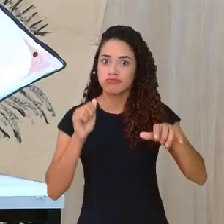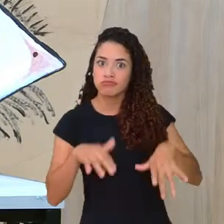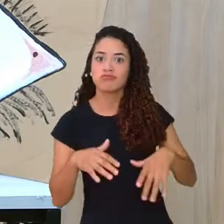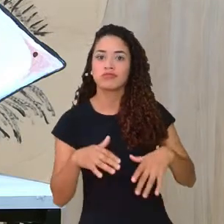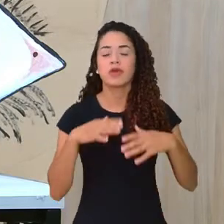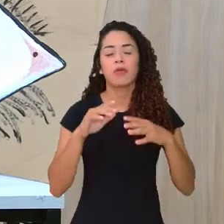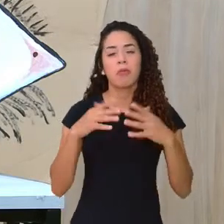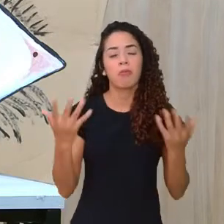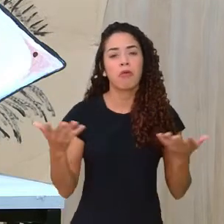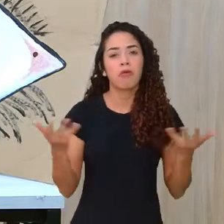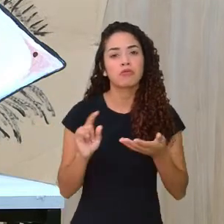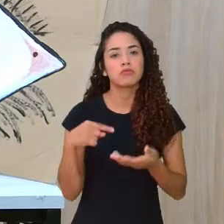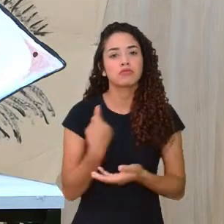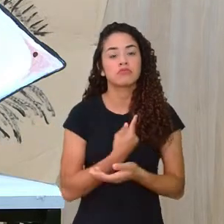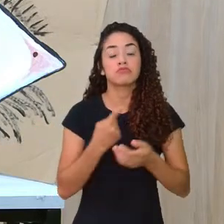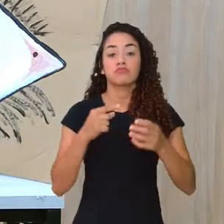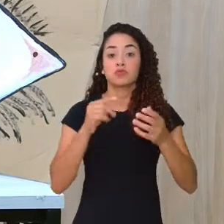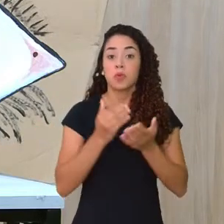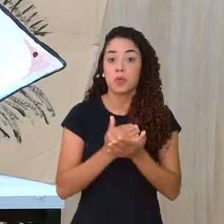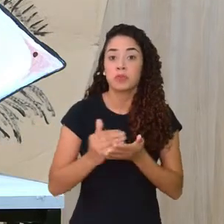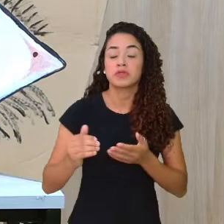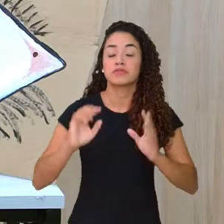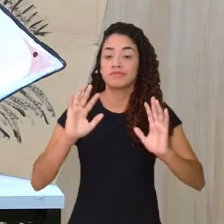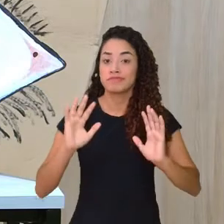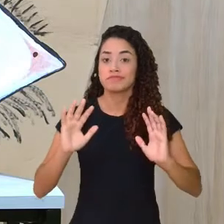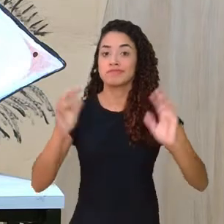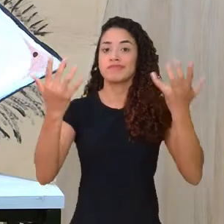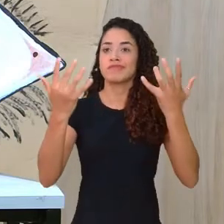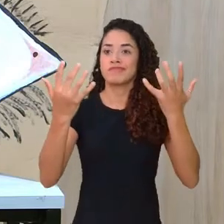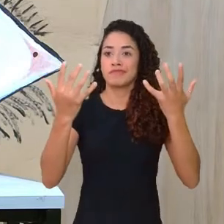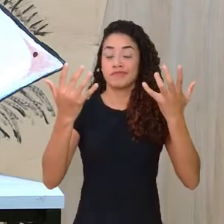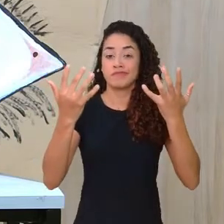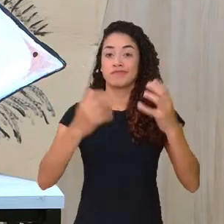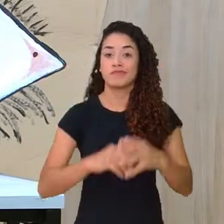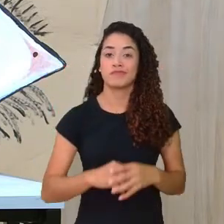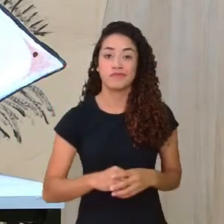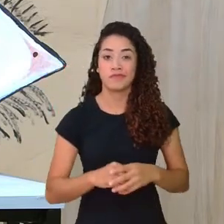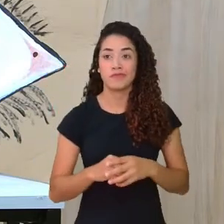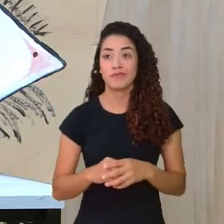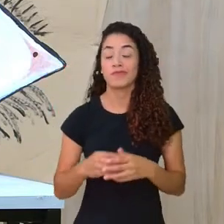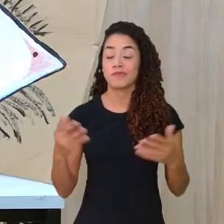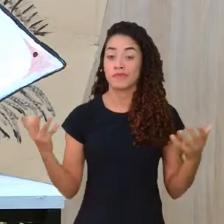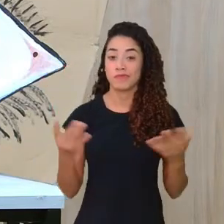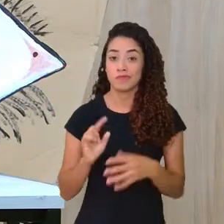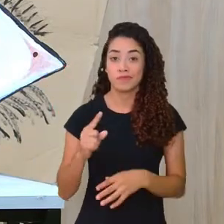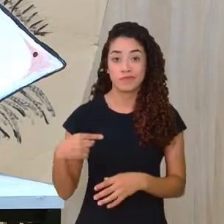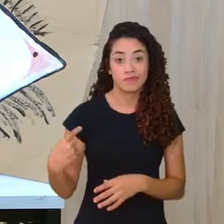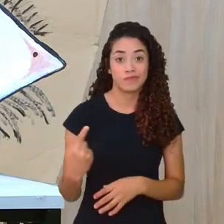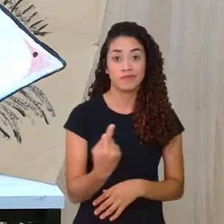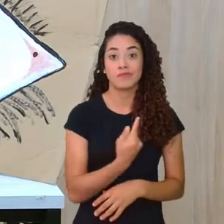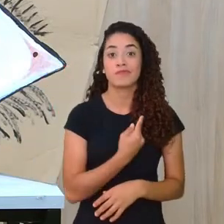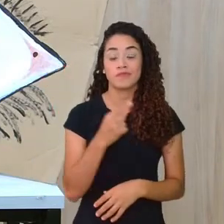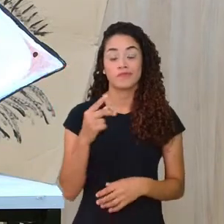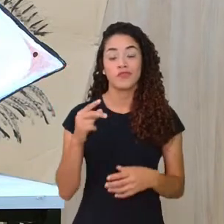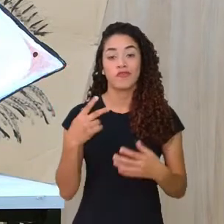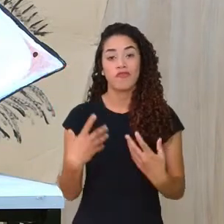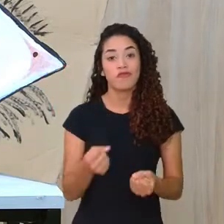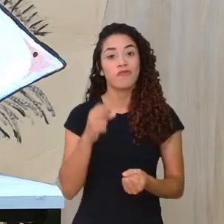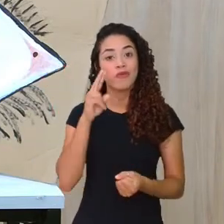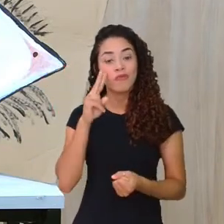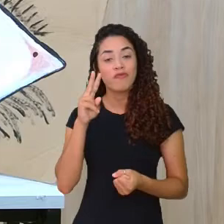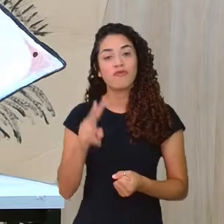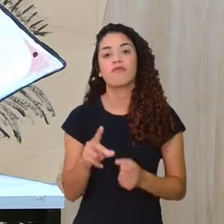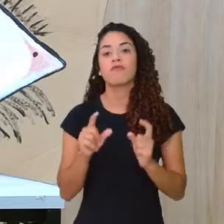com a comemoração, né? E em relação à comemoração, a gente vai... nós vamos ver aí a